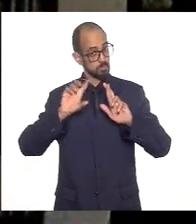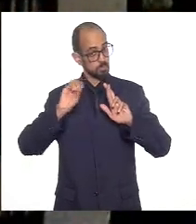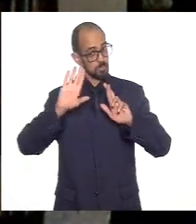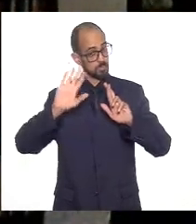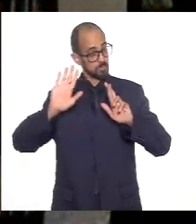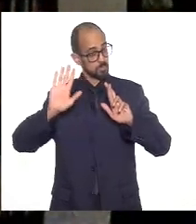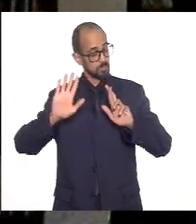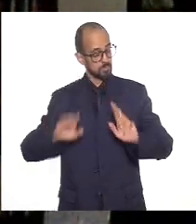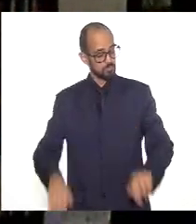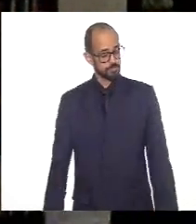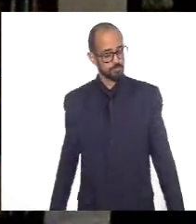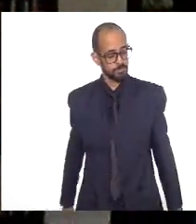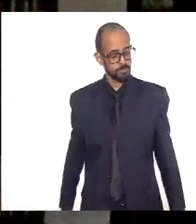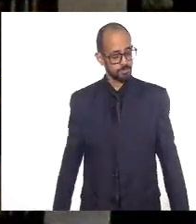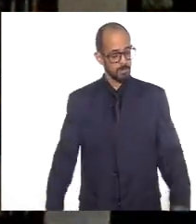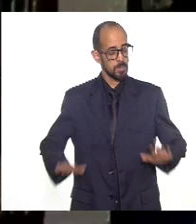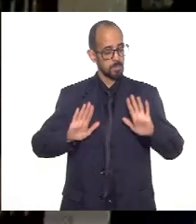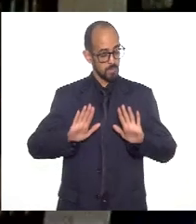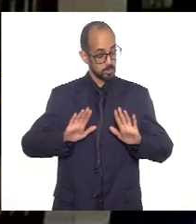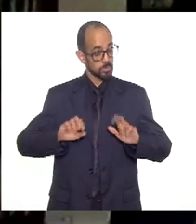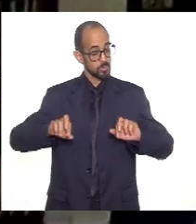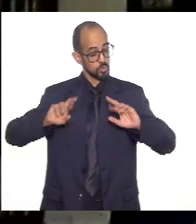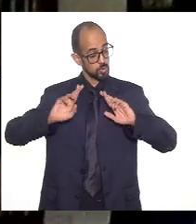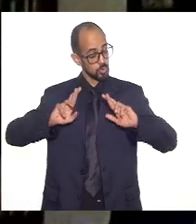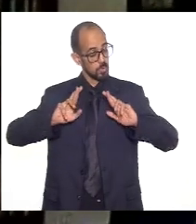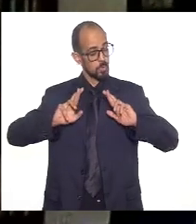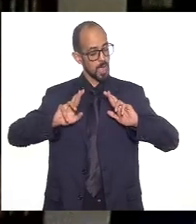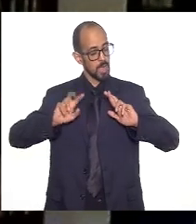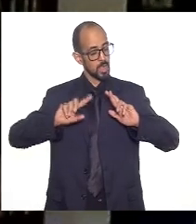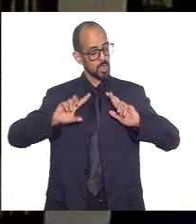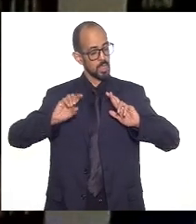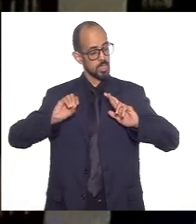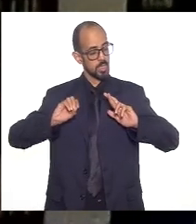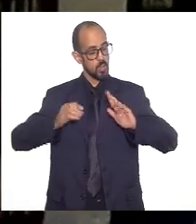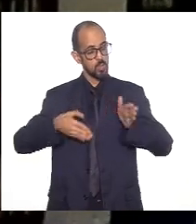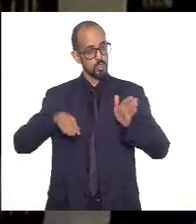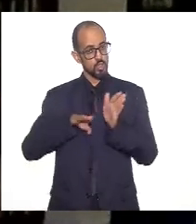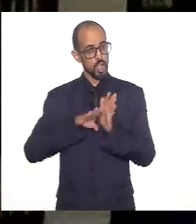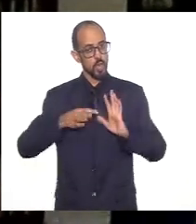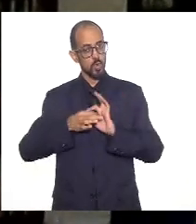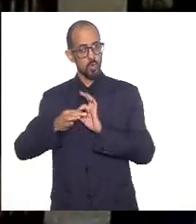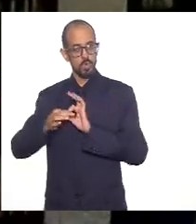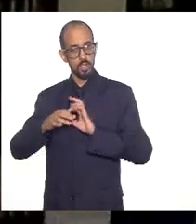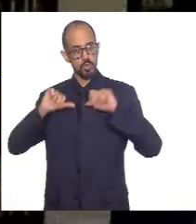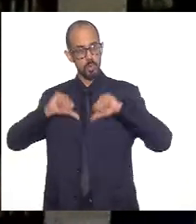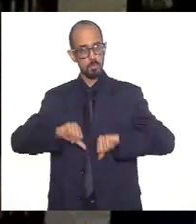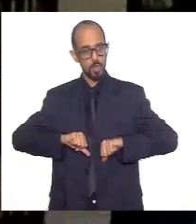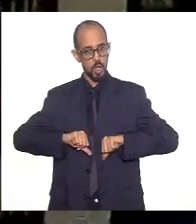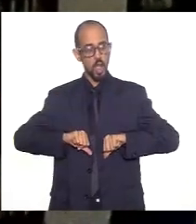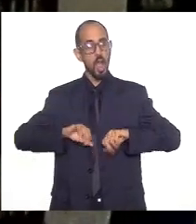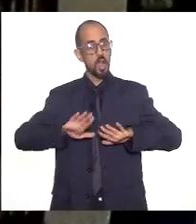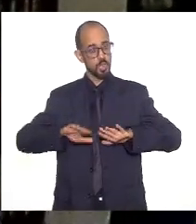como se anuncia, e se não vier como se anuncia, deve